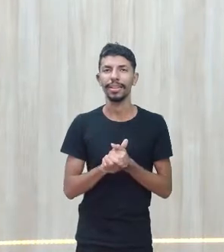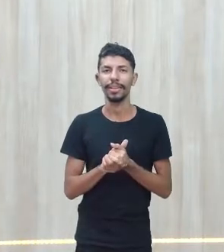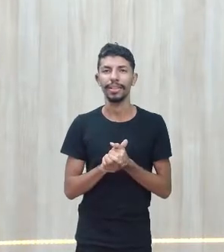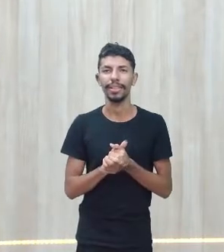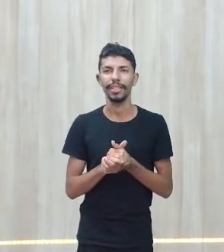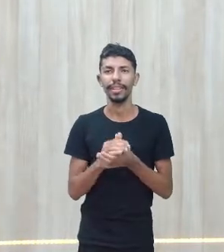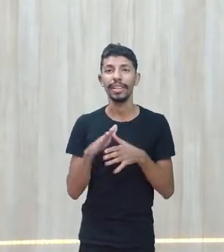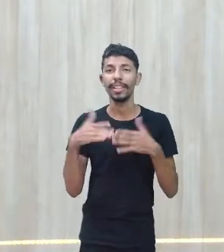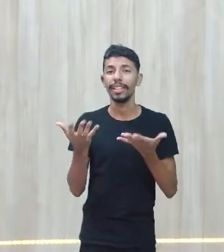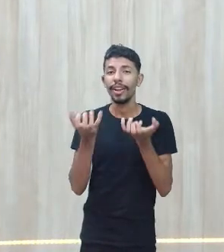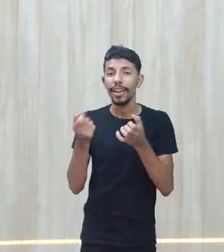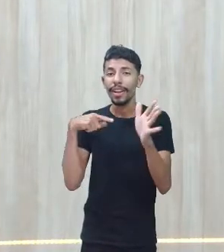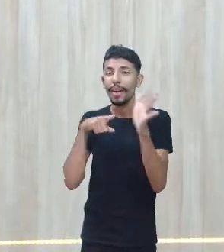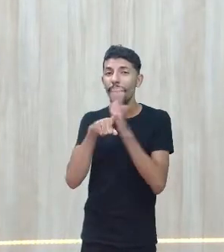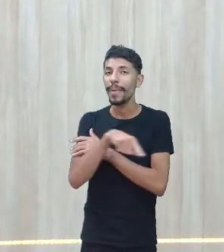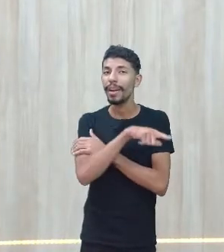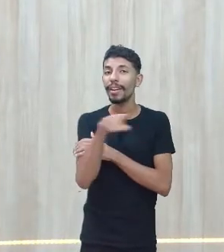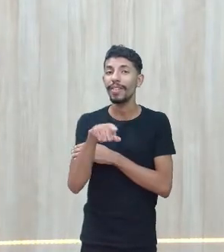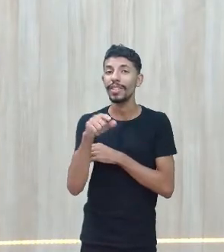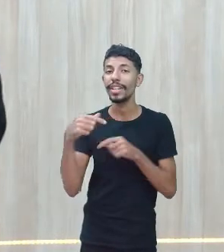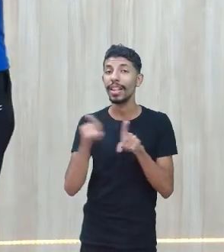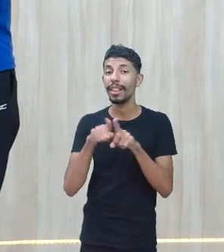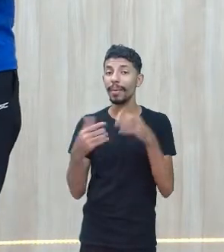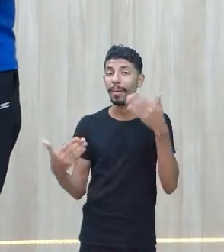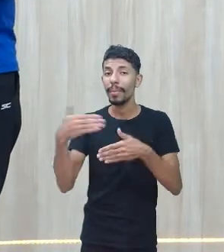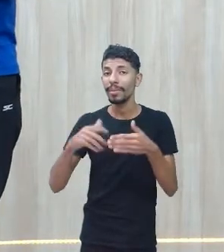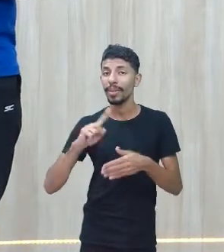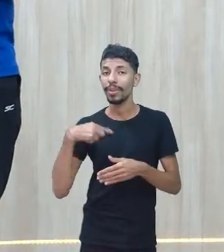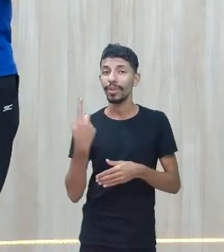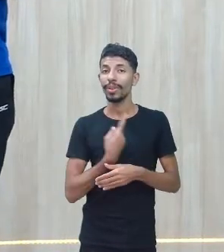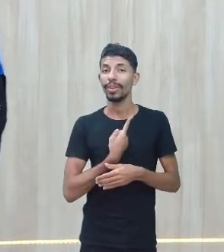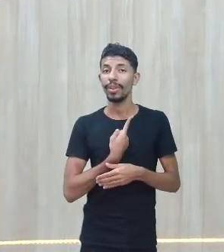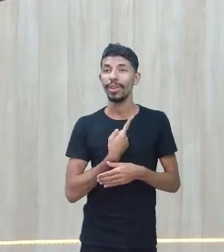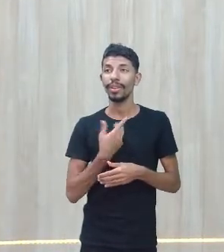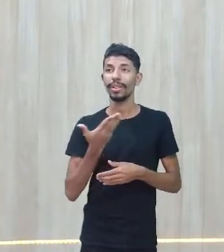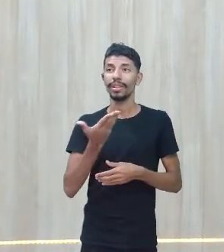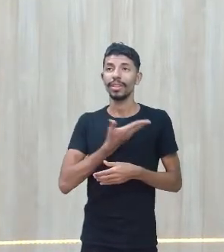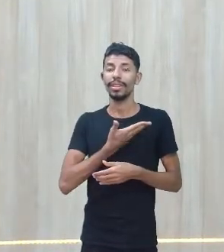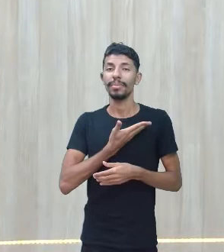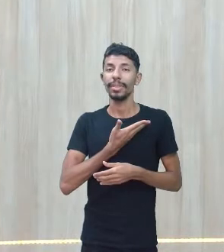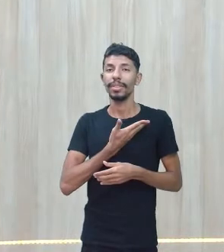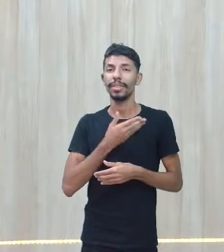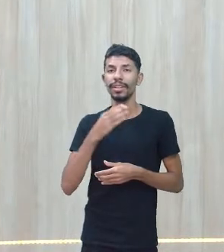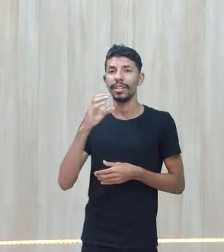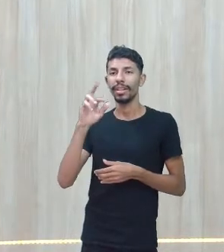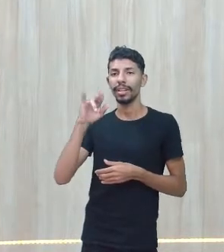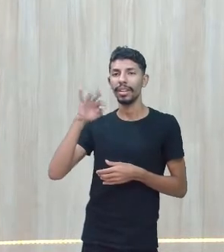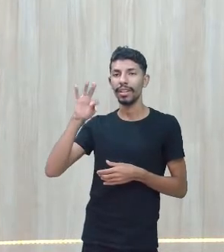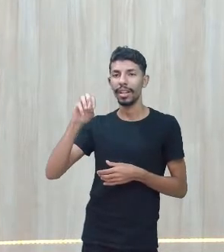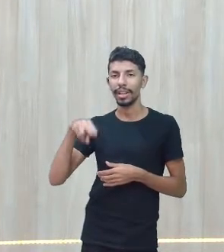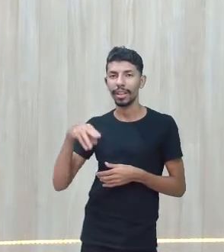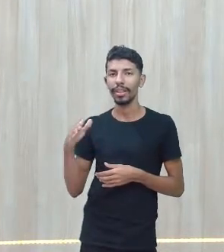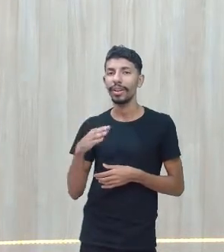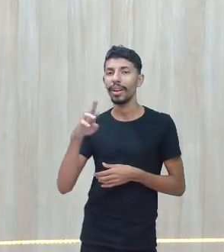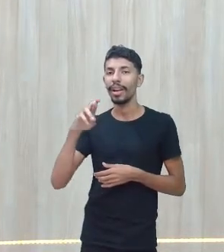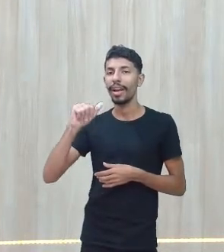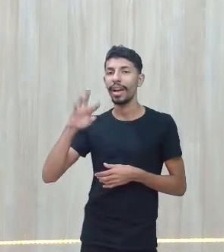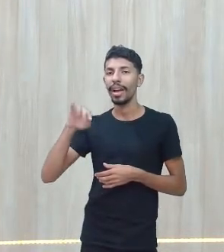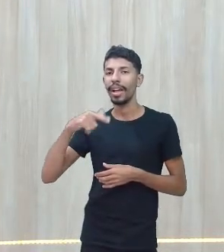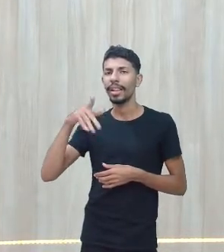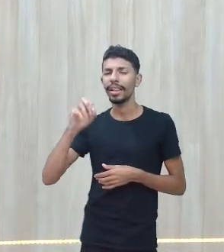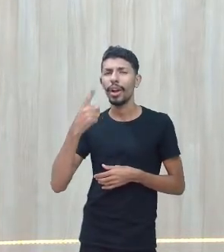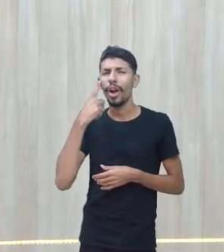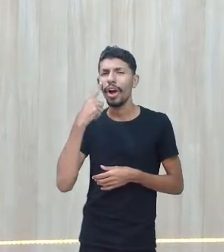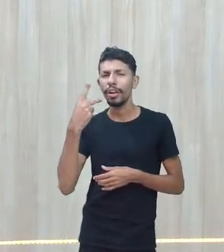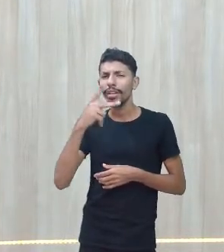Eu queria fazer uma pergunta e uma participação do nosso amigo Creiton Ratão. Creiton, na tua visão, na